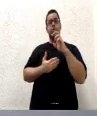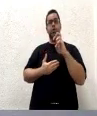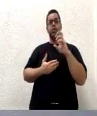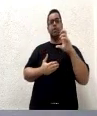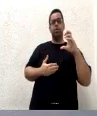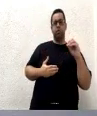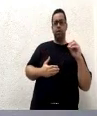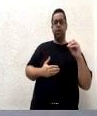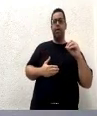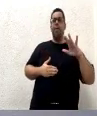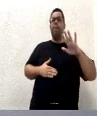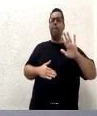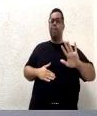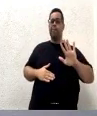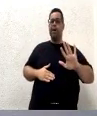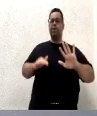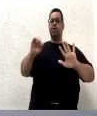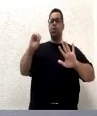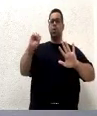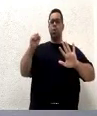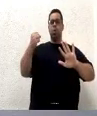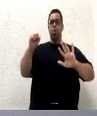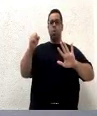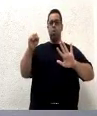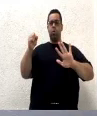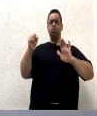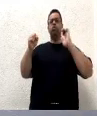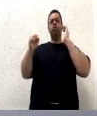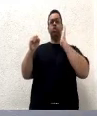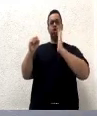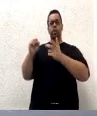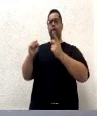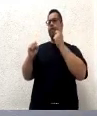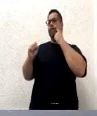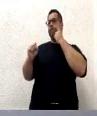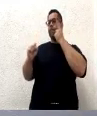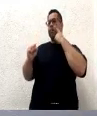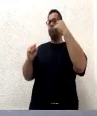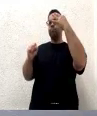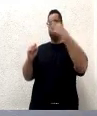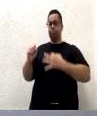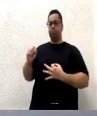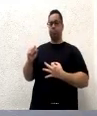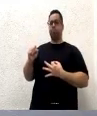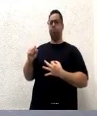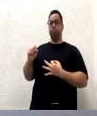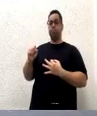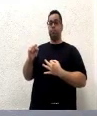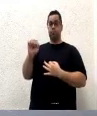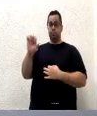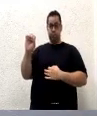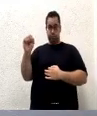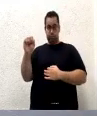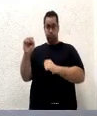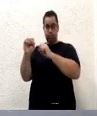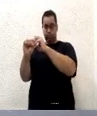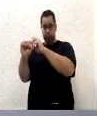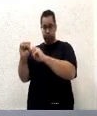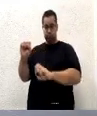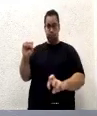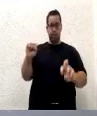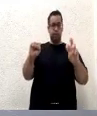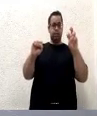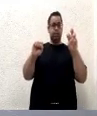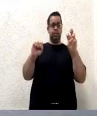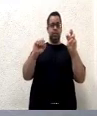identificamos 8. Desses 8, 5, que a gente chama de autóctones, que é aquilo que a gente identificou, que eles pegaram aqui do